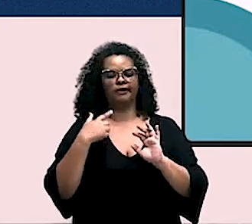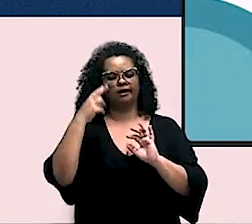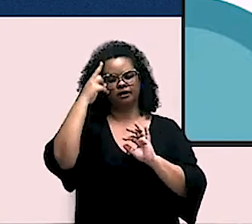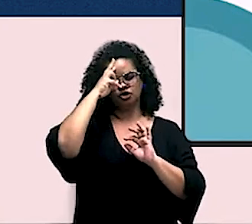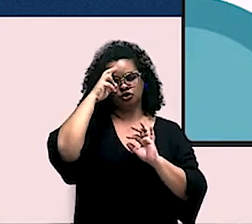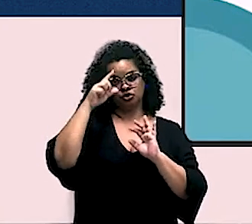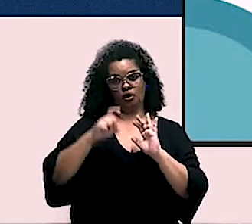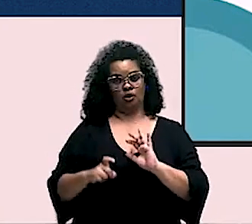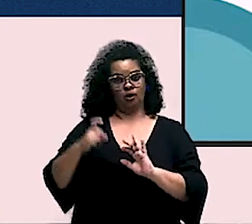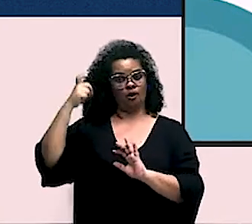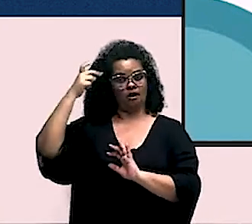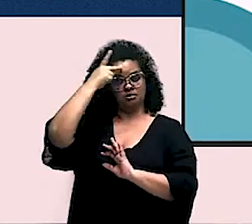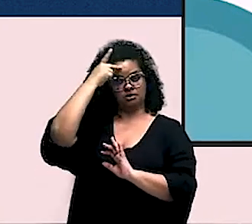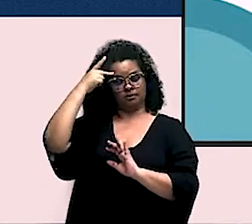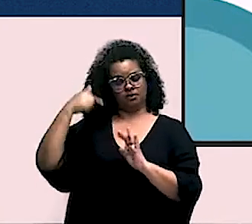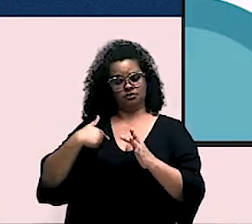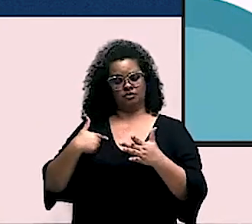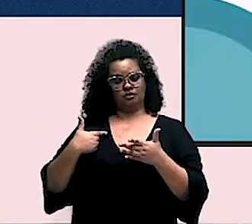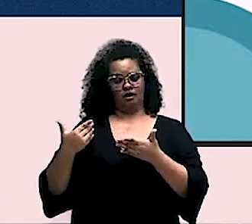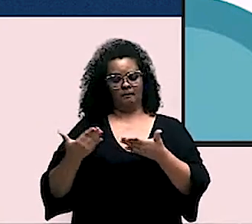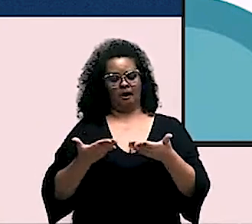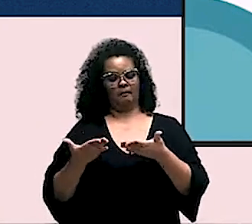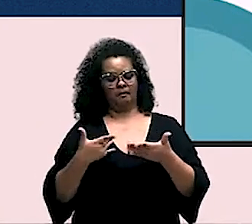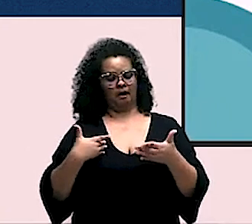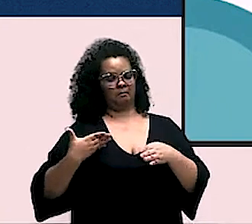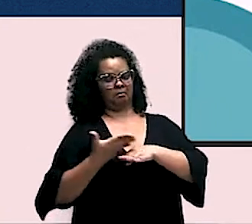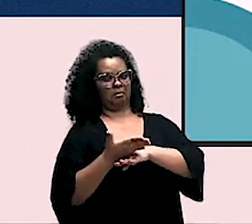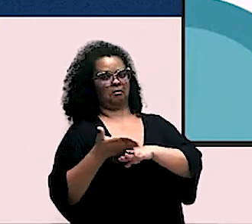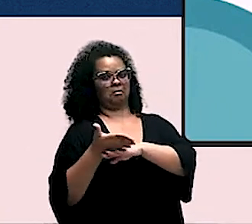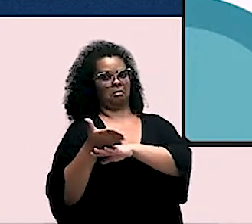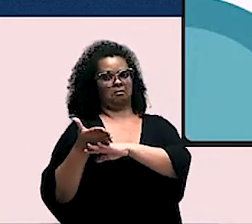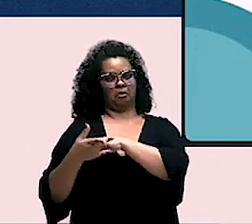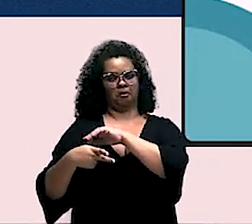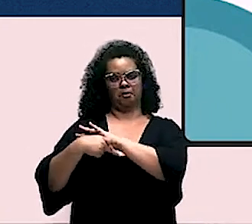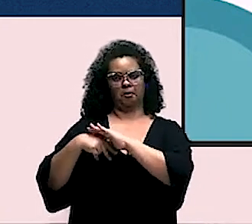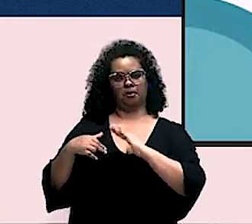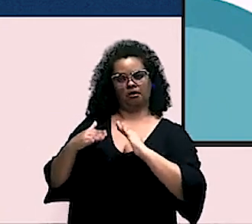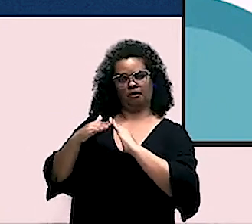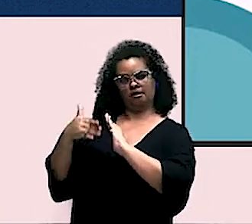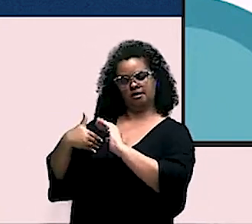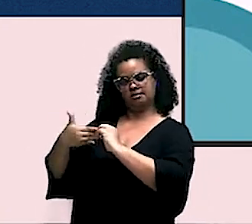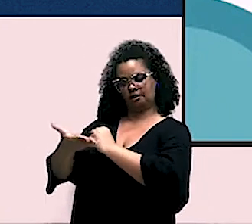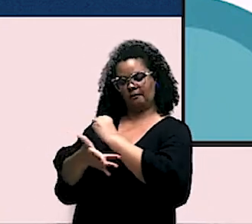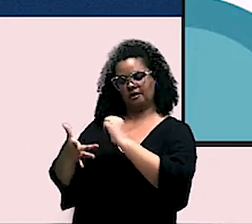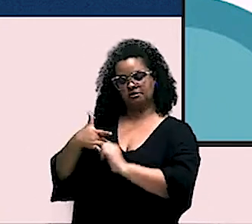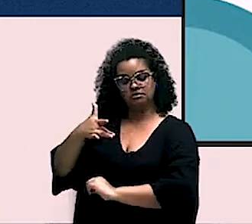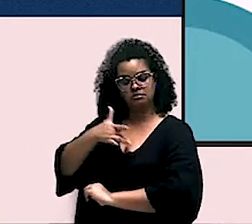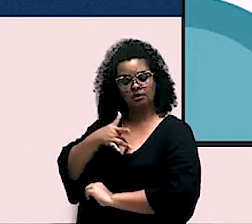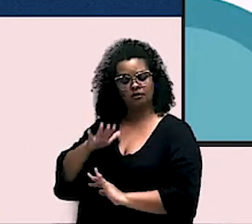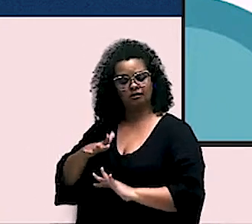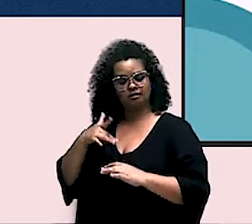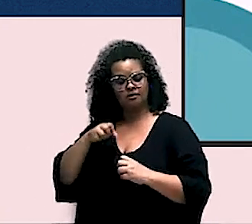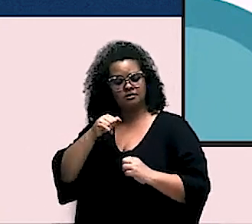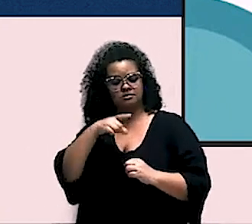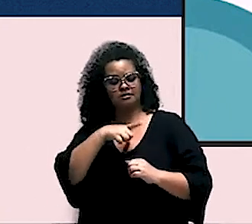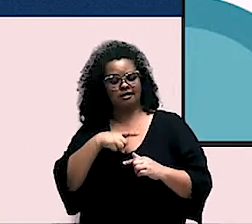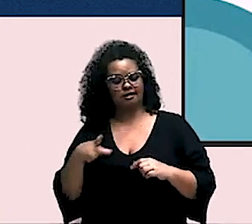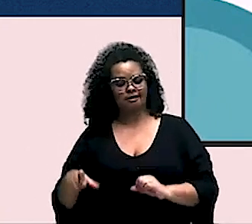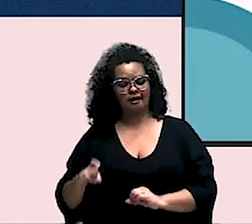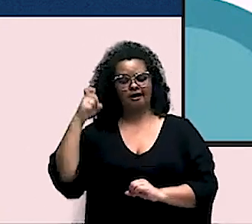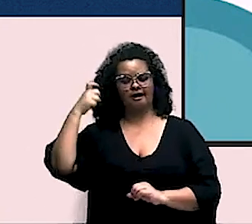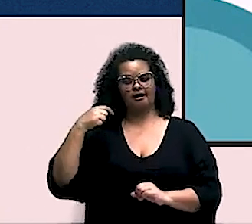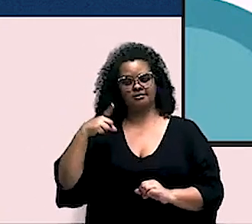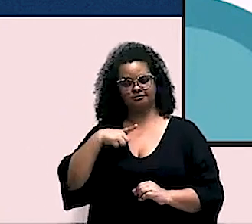de gestantes que foram atendidas por essas equipes, né? O período selecionado desses atendimentos englobou